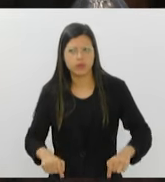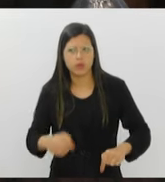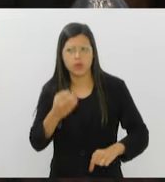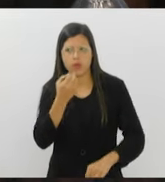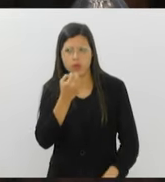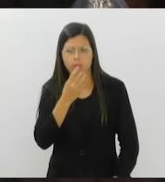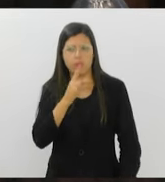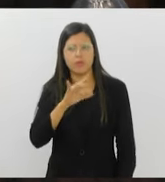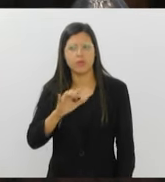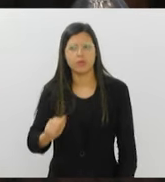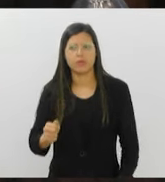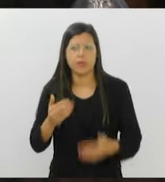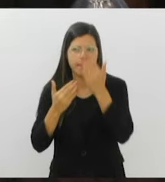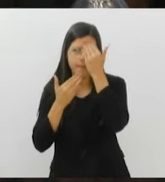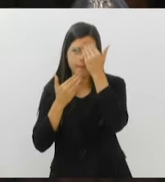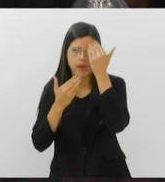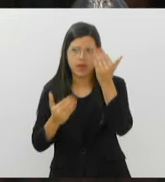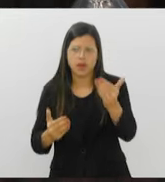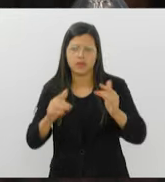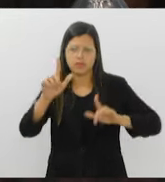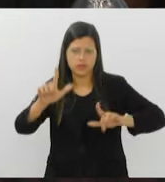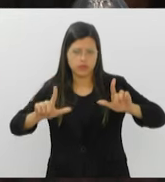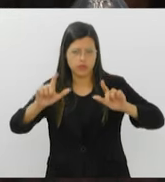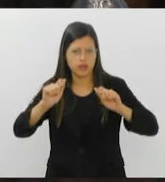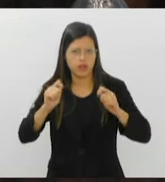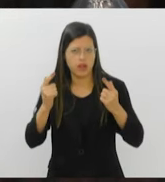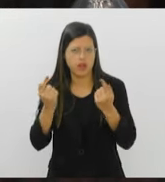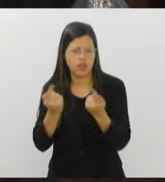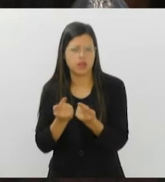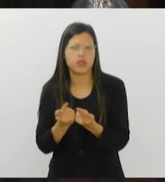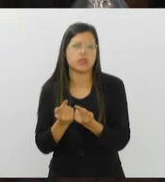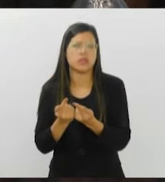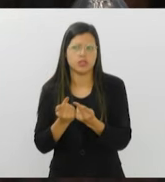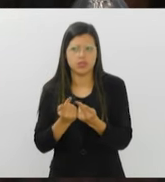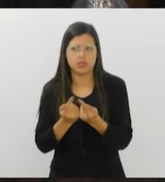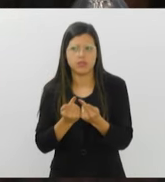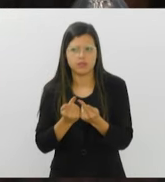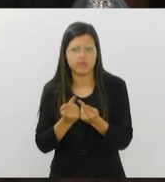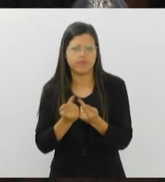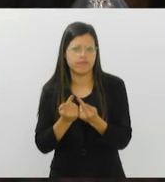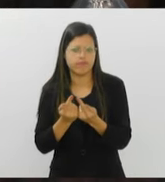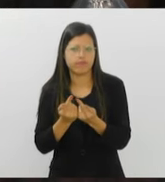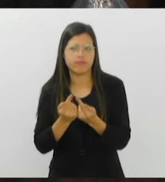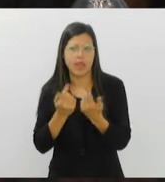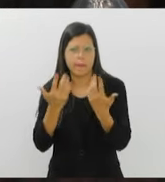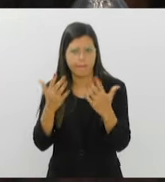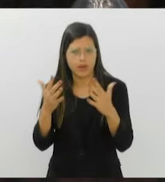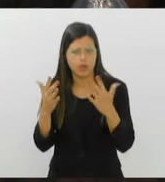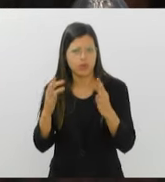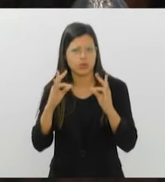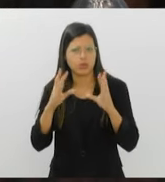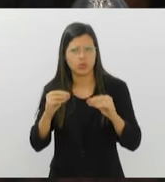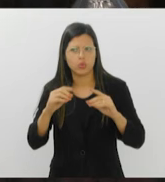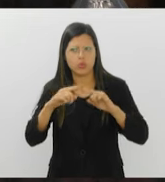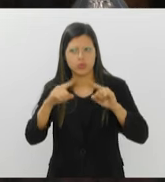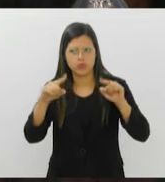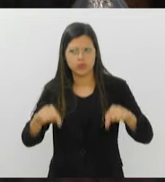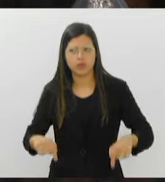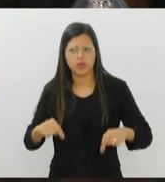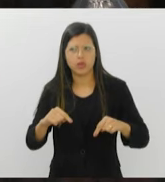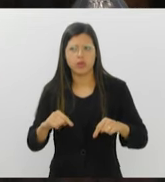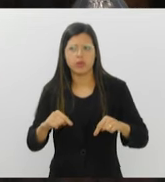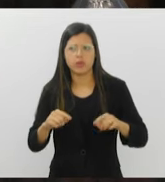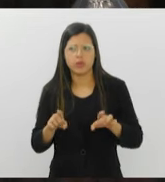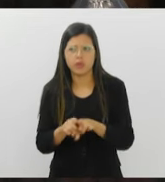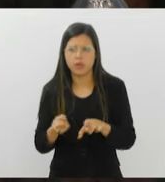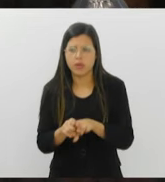aí. Obrigado pela TV Alérgico transmitir aí. Tá? Parabéns aí a todos os funcionários. Parabéns a todos os funcionários